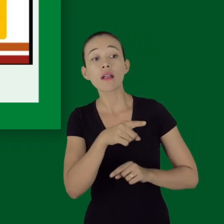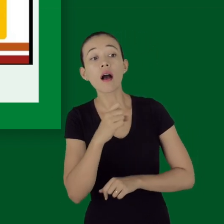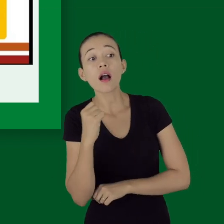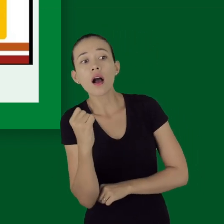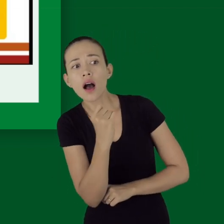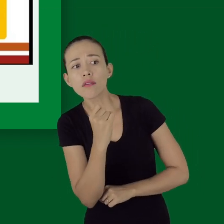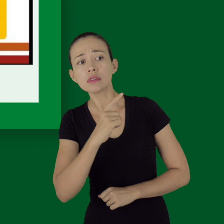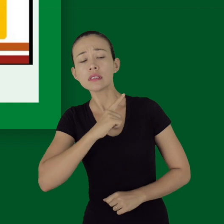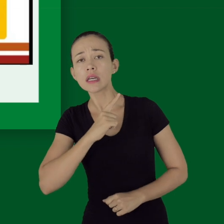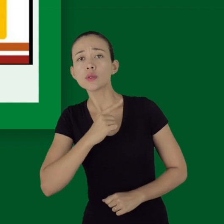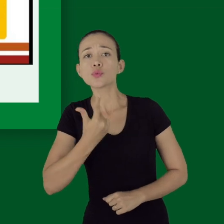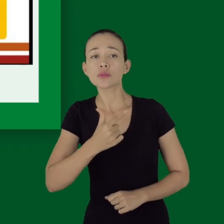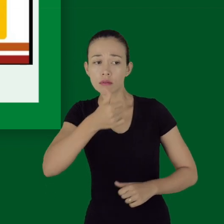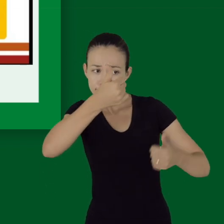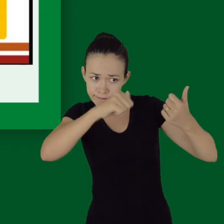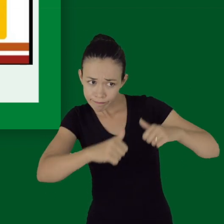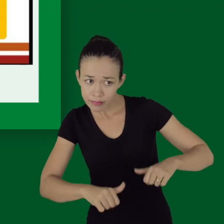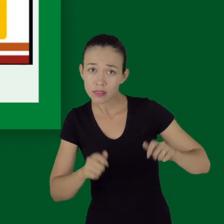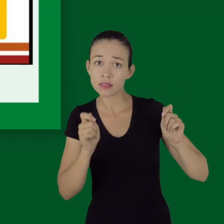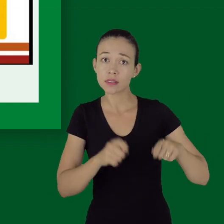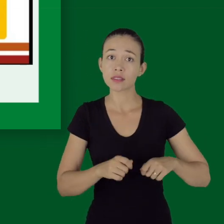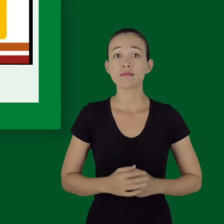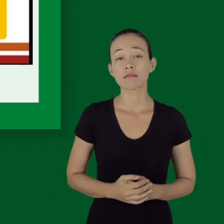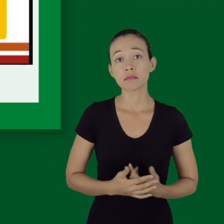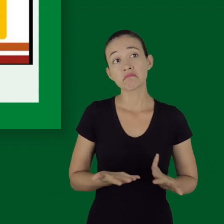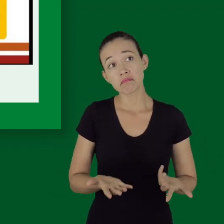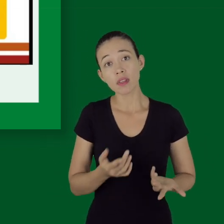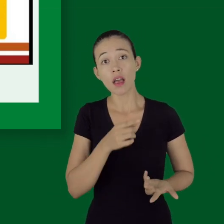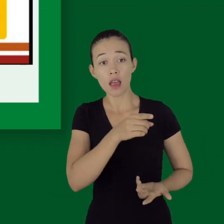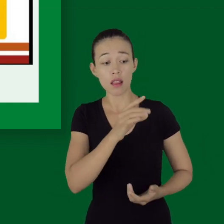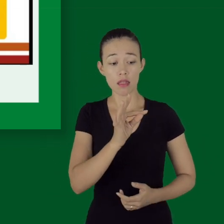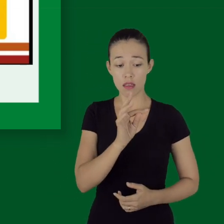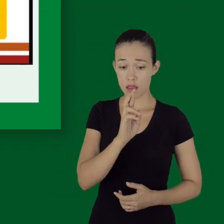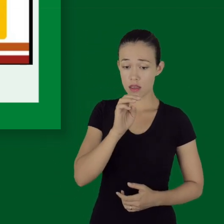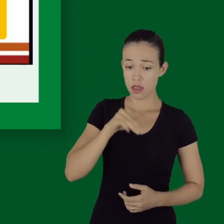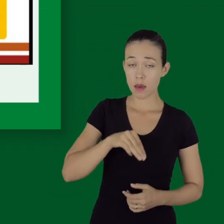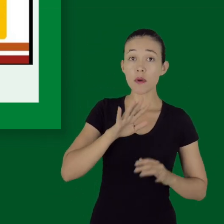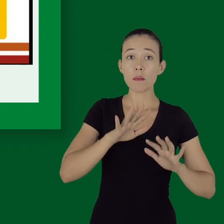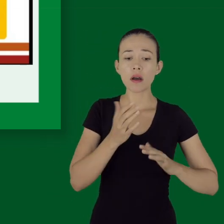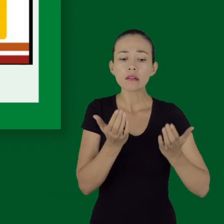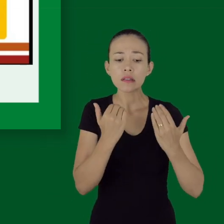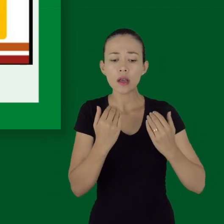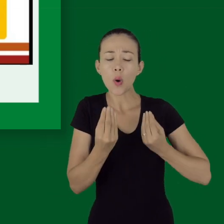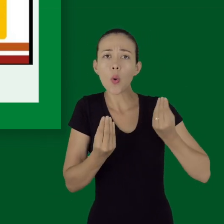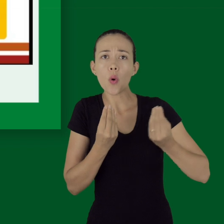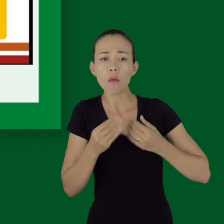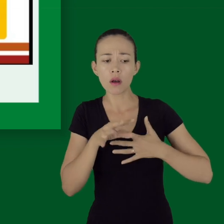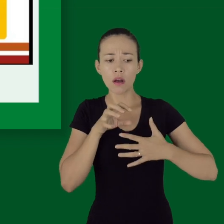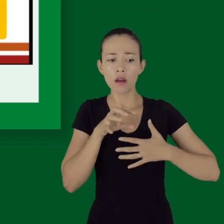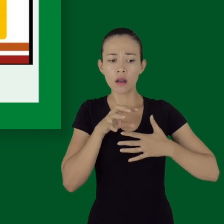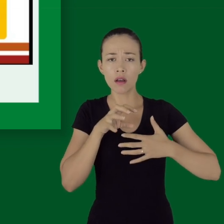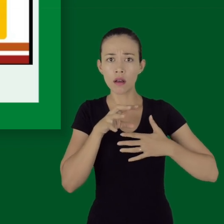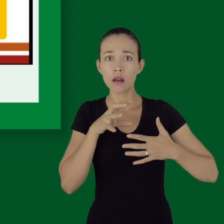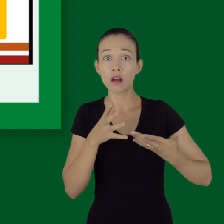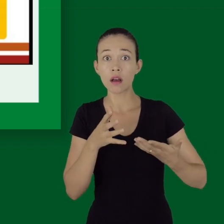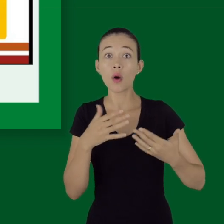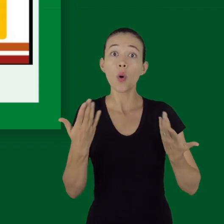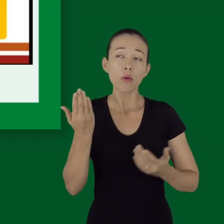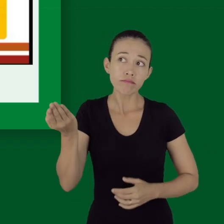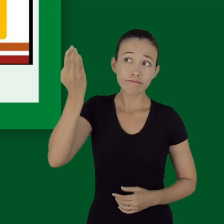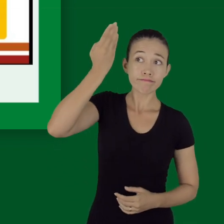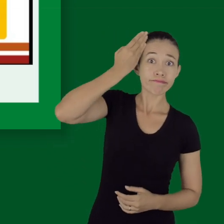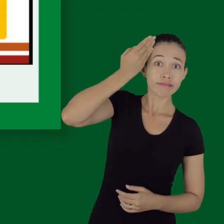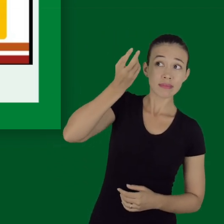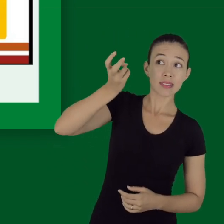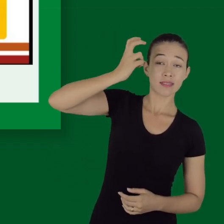XABCD é por onde você tem critérios de gravidade e comprometimento do nível de sobrevivência desse paciente. Então, se eu